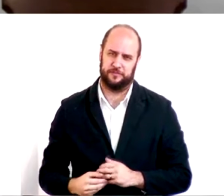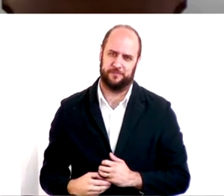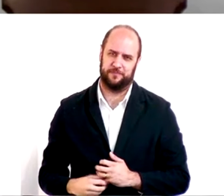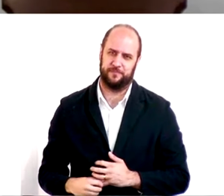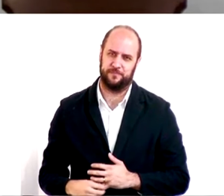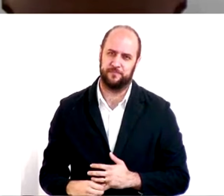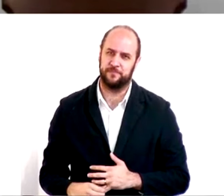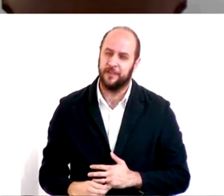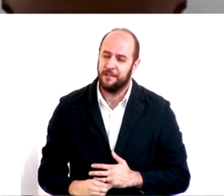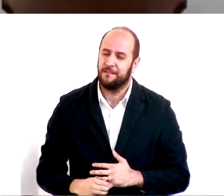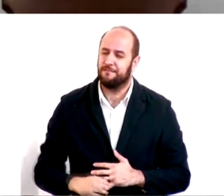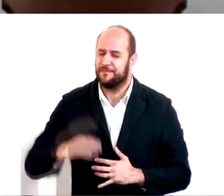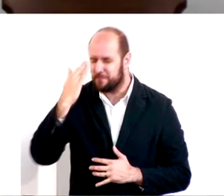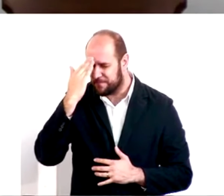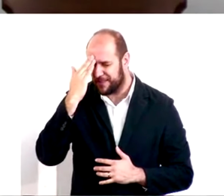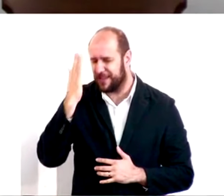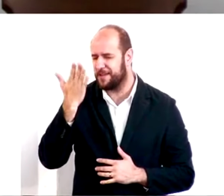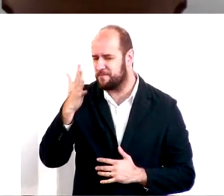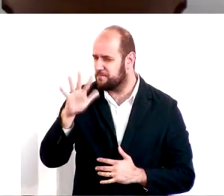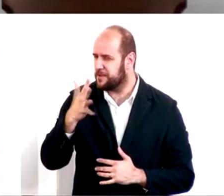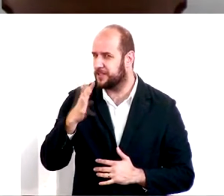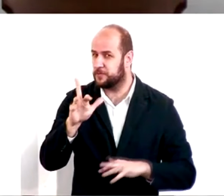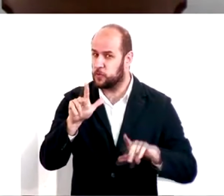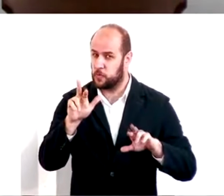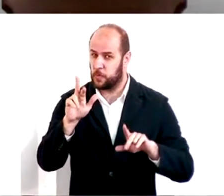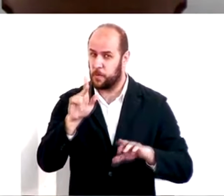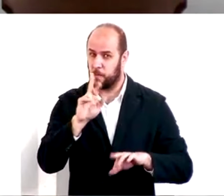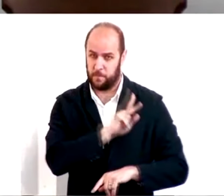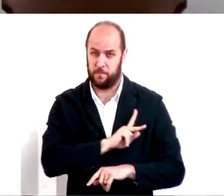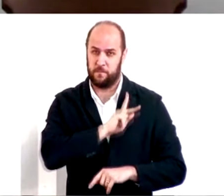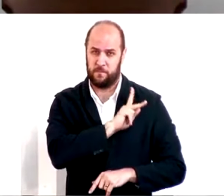ou menos assim que Paulo está querendo dizer à igreja de Creta.